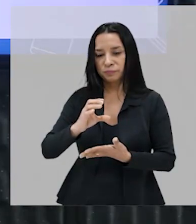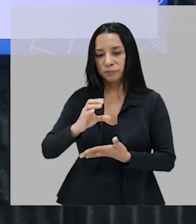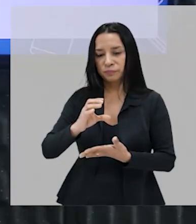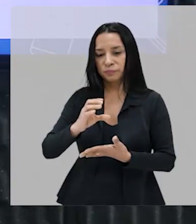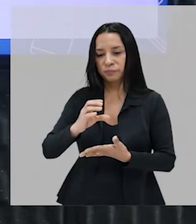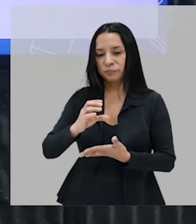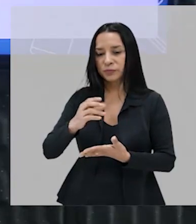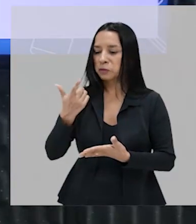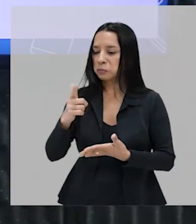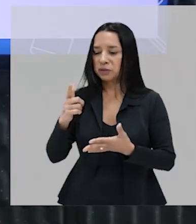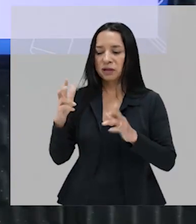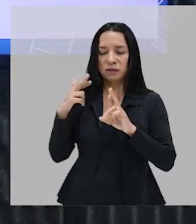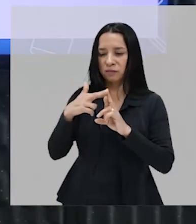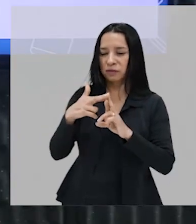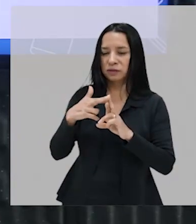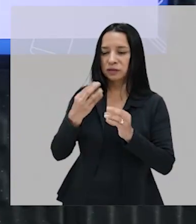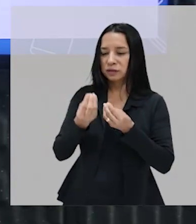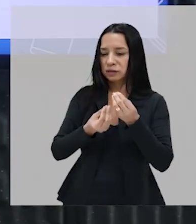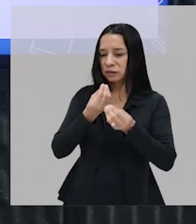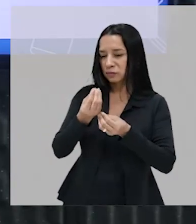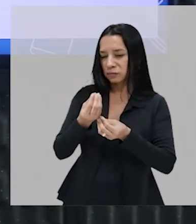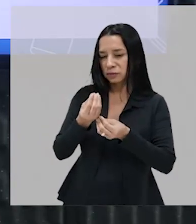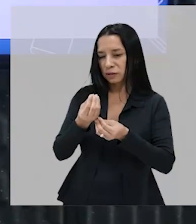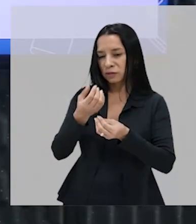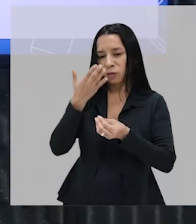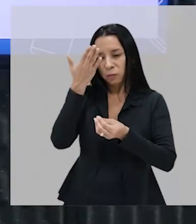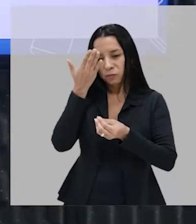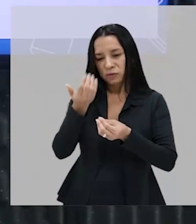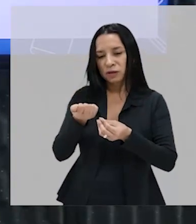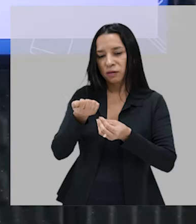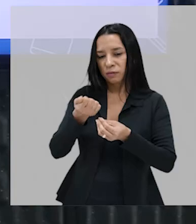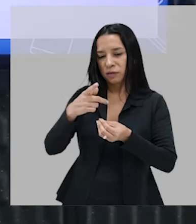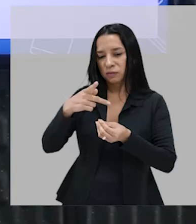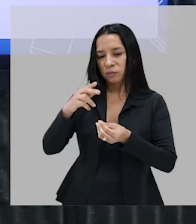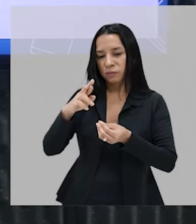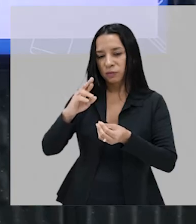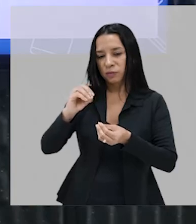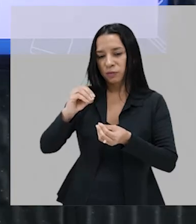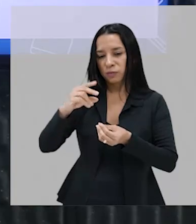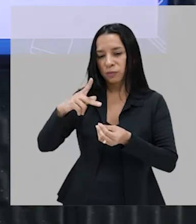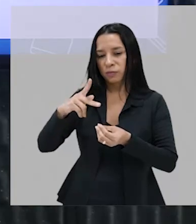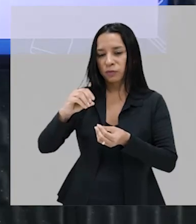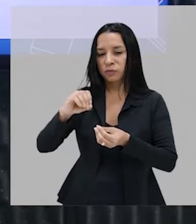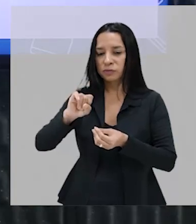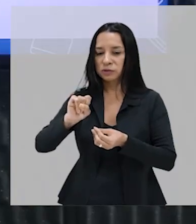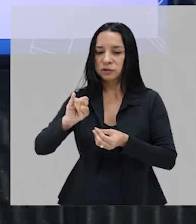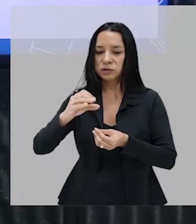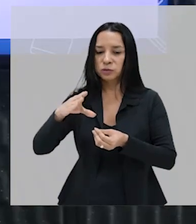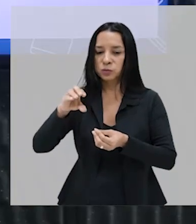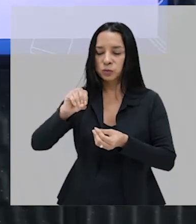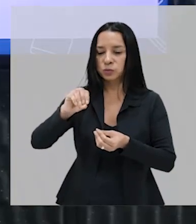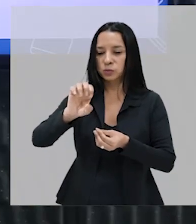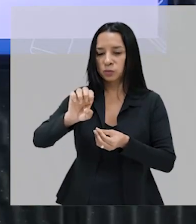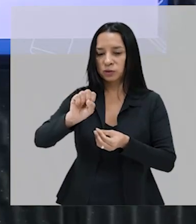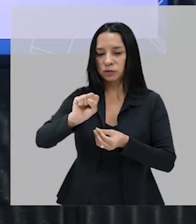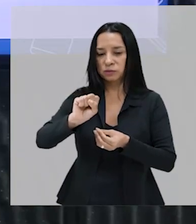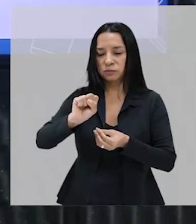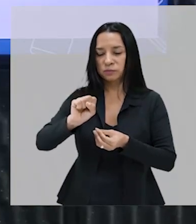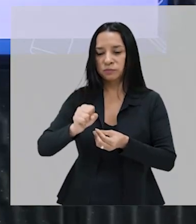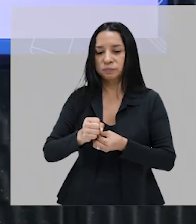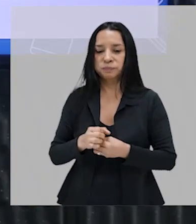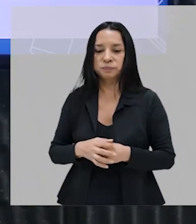como julgar as proposições, né? Eu não posso deixar sem referência,